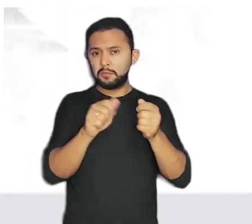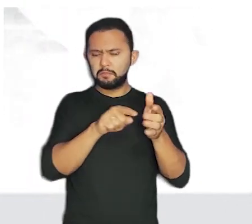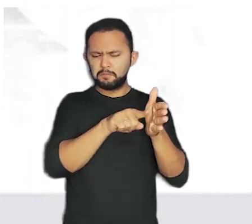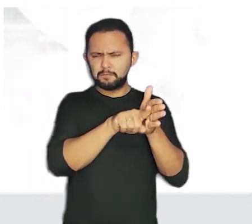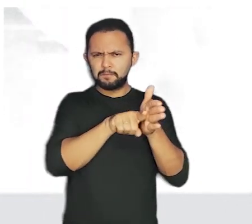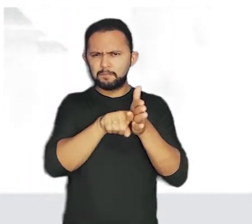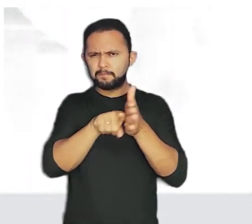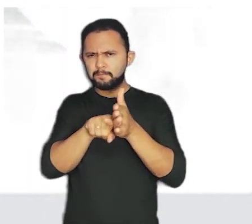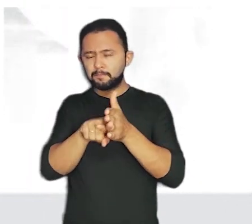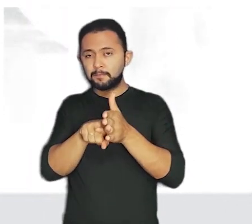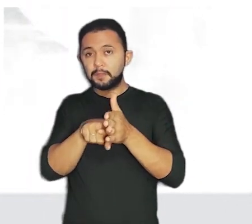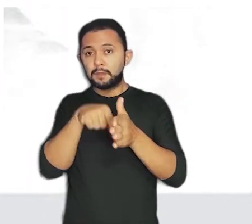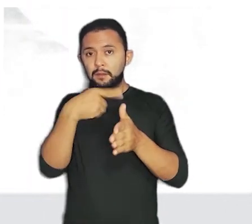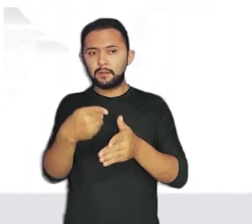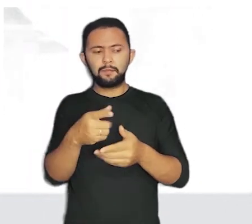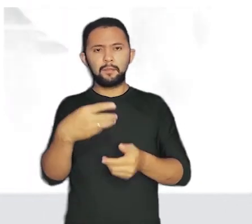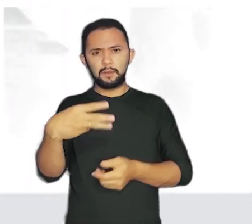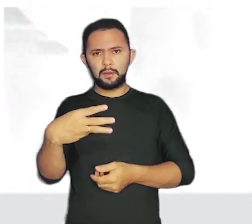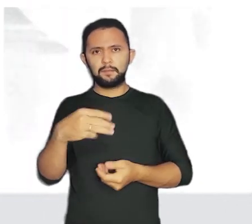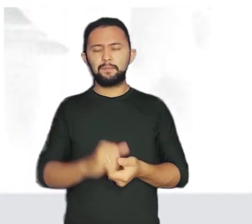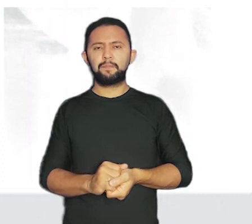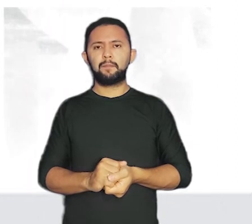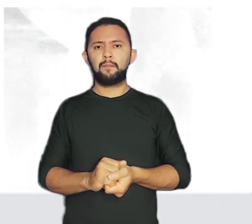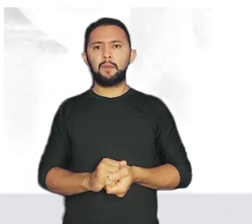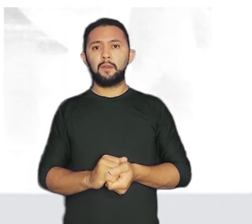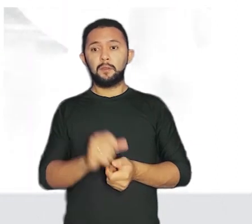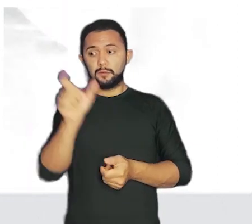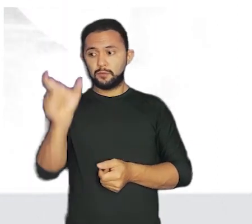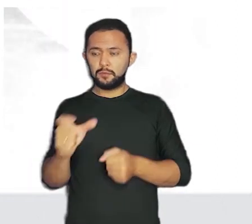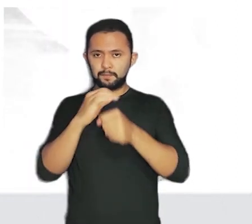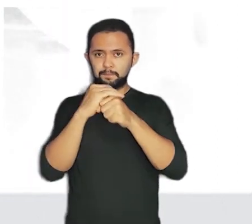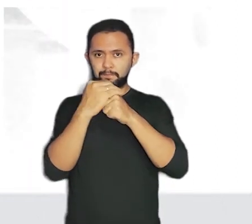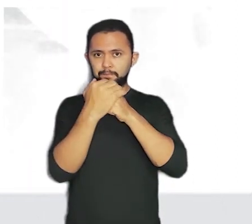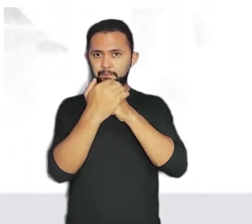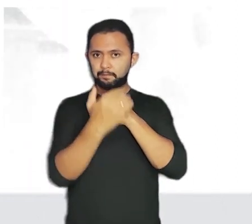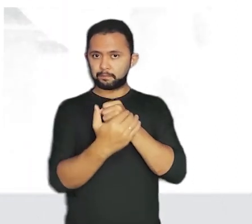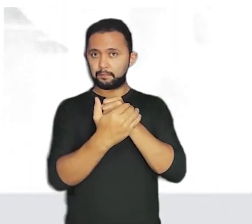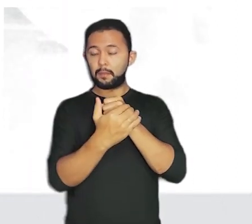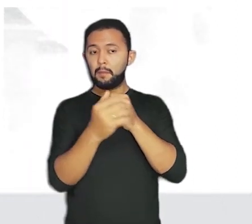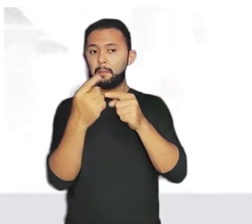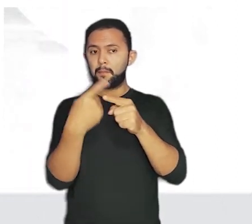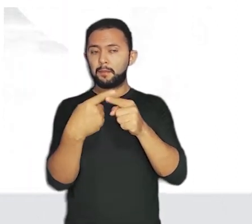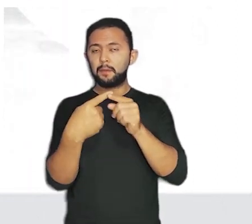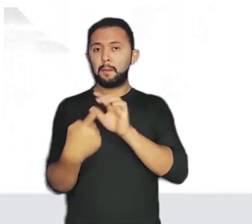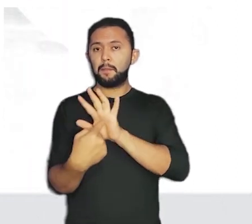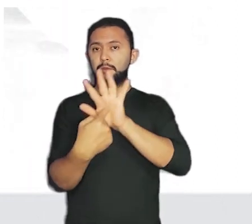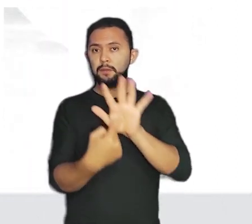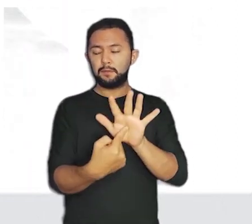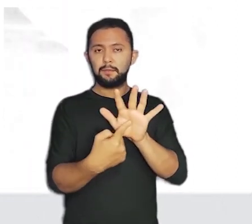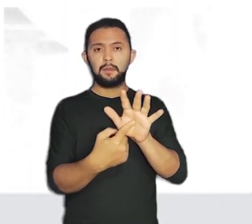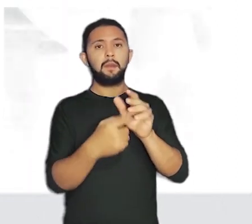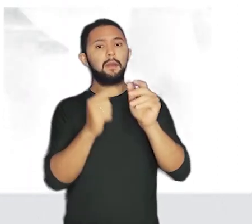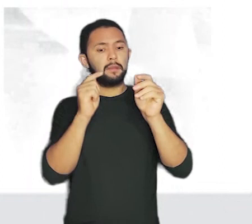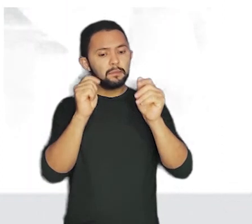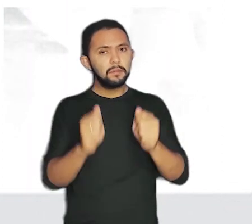posso eliminar, tá? 3. O sujeito oculto é um sujeito determinado, porque mesmo que não esteja expresso na oração,